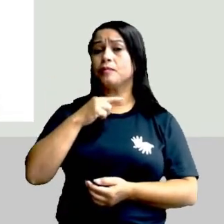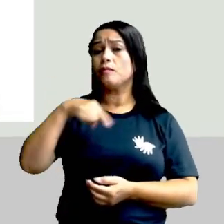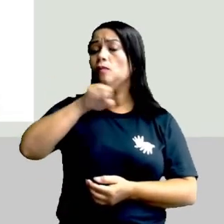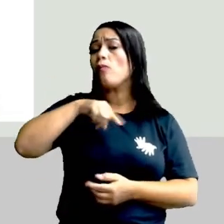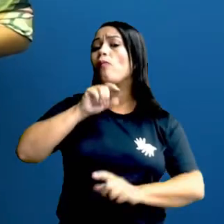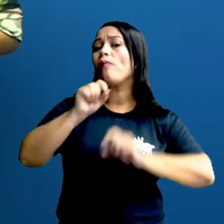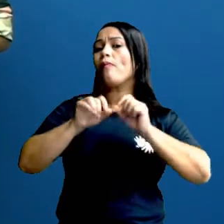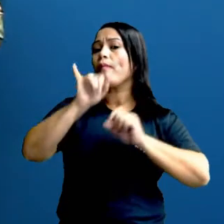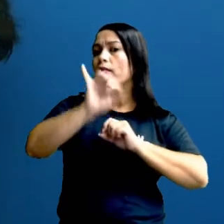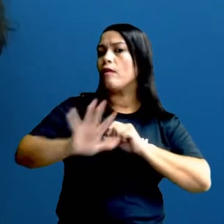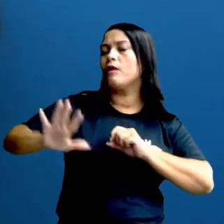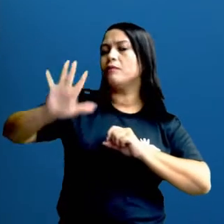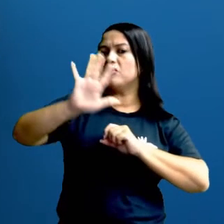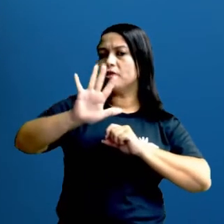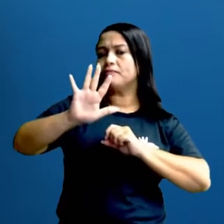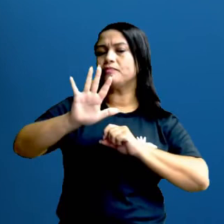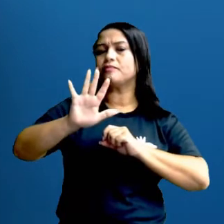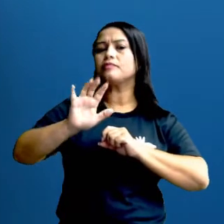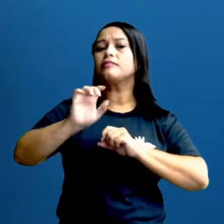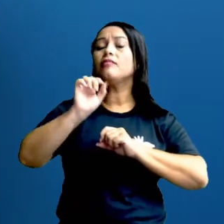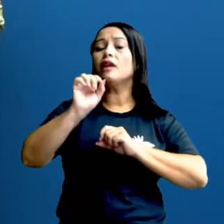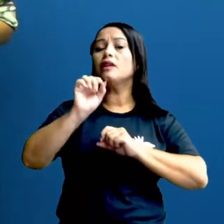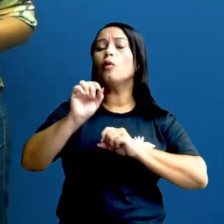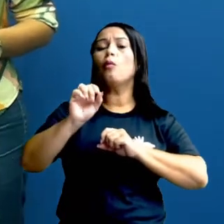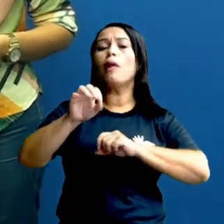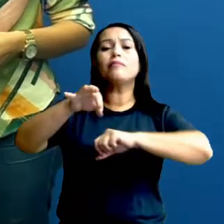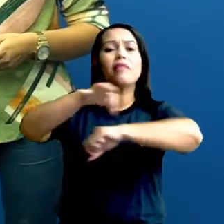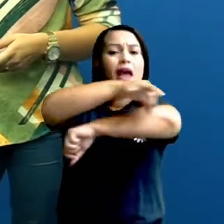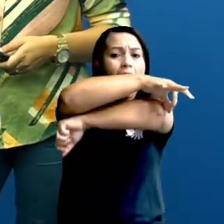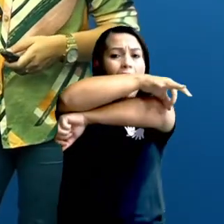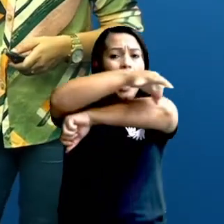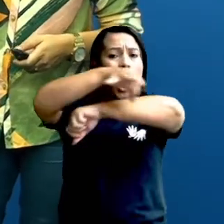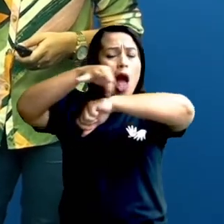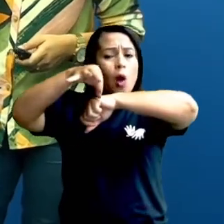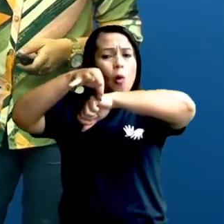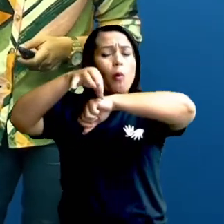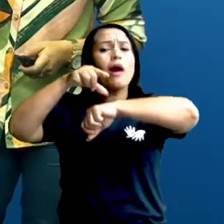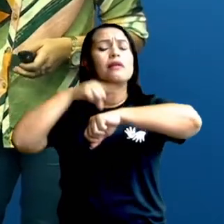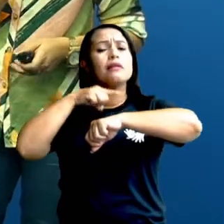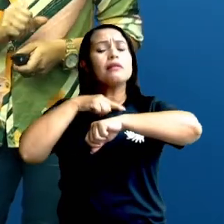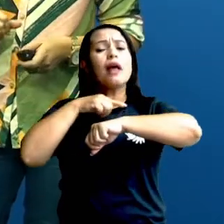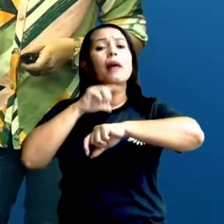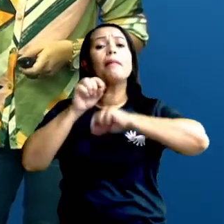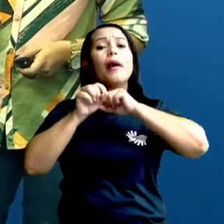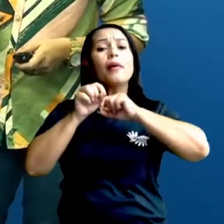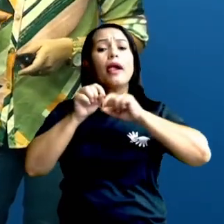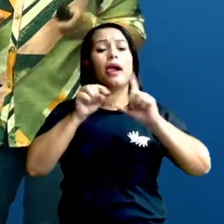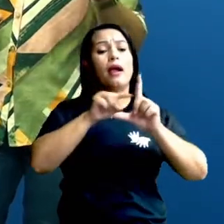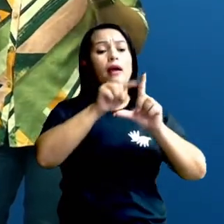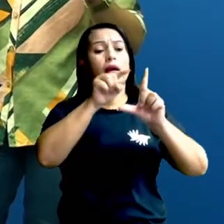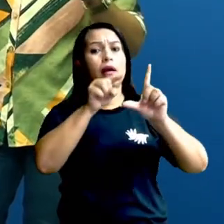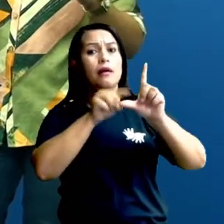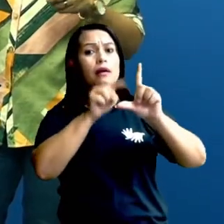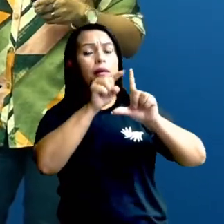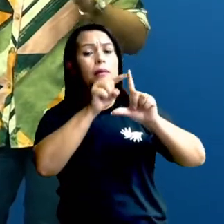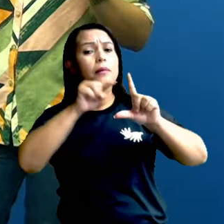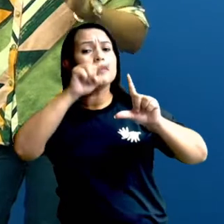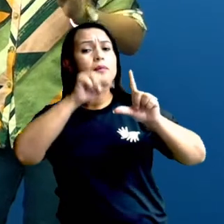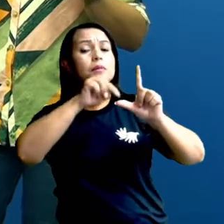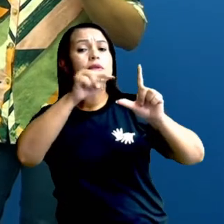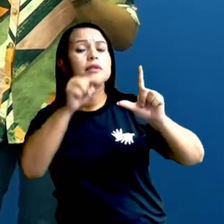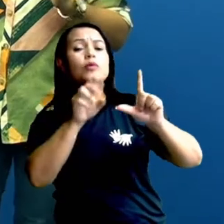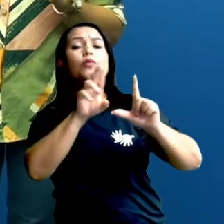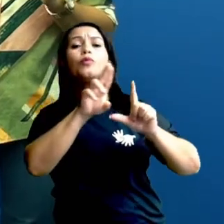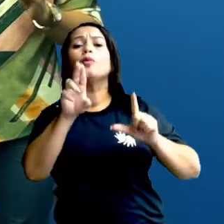vocês uma imagem tá de uma régua onde essa régua serve para medir os ângulos tá e o nome